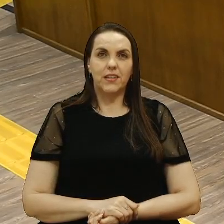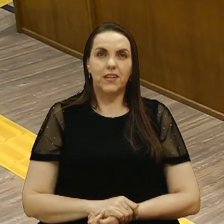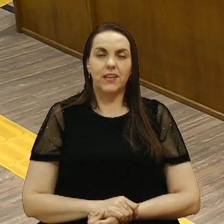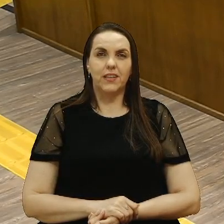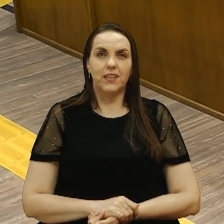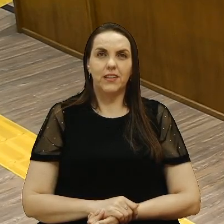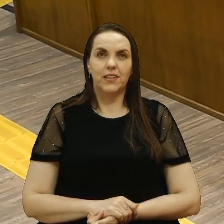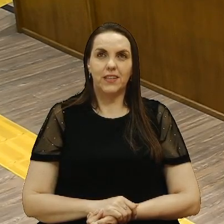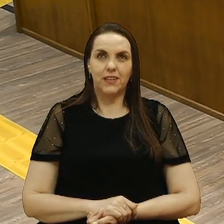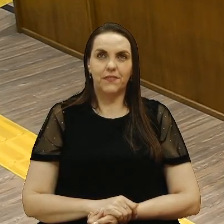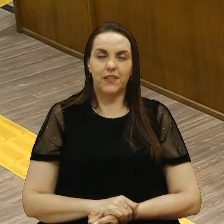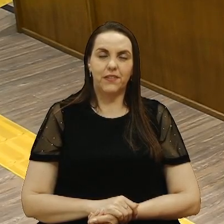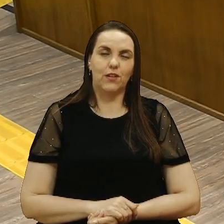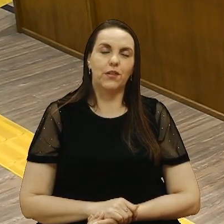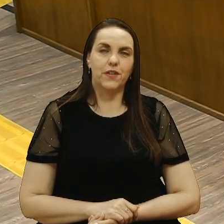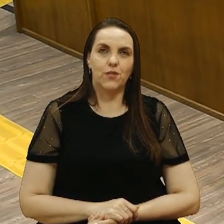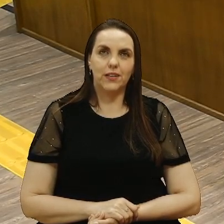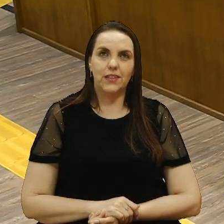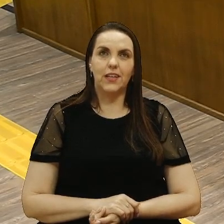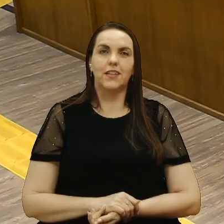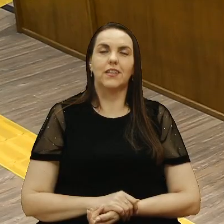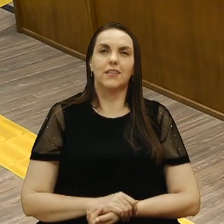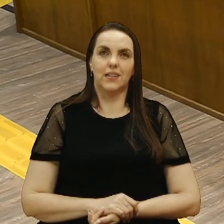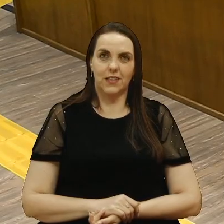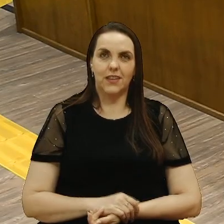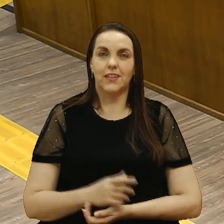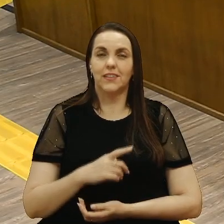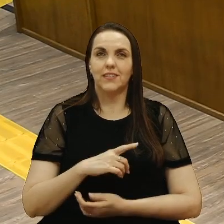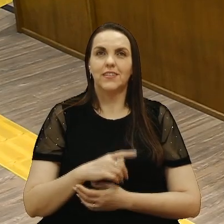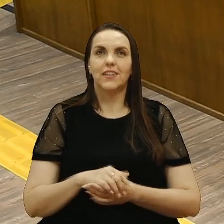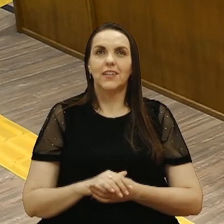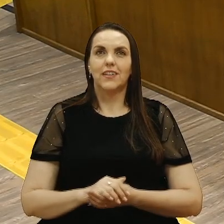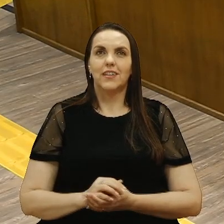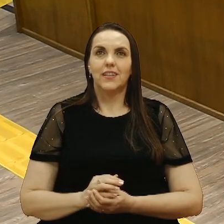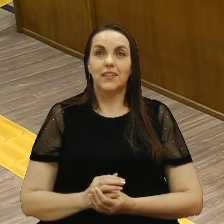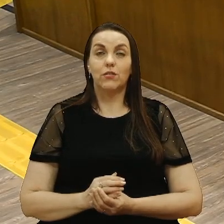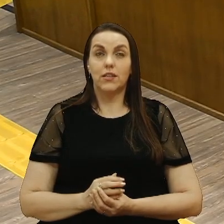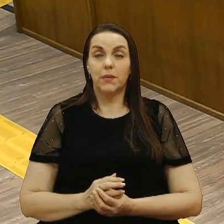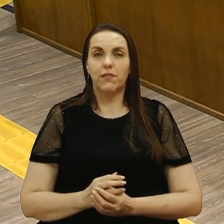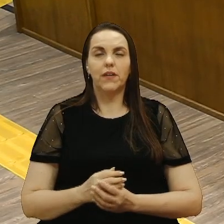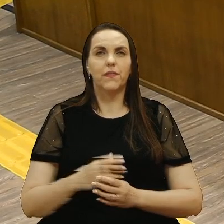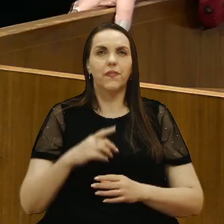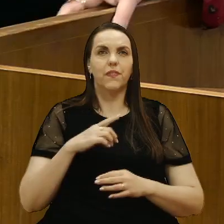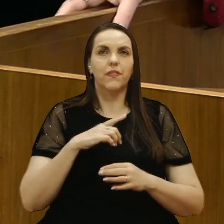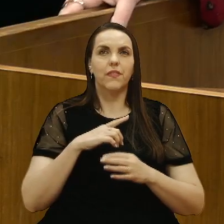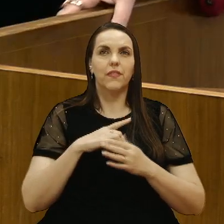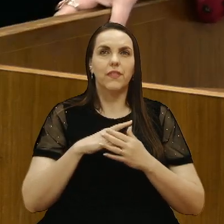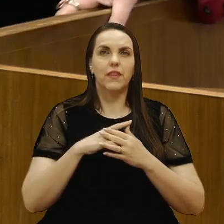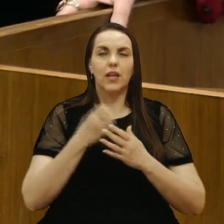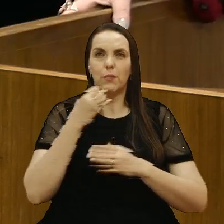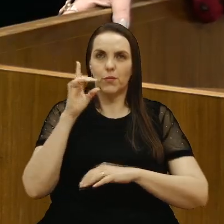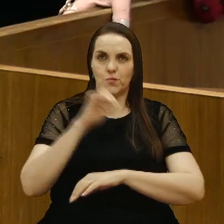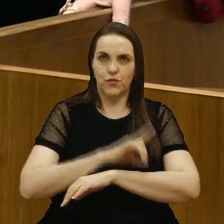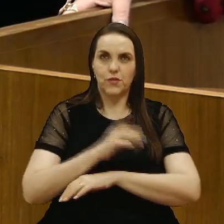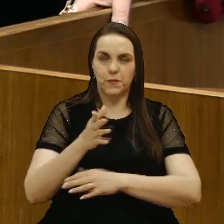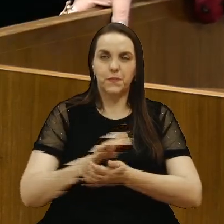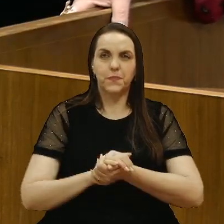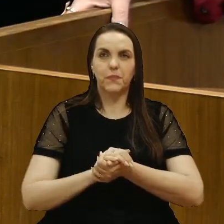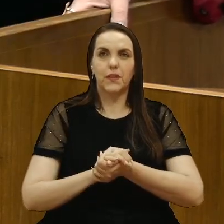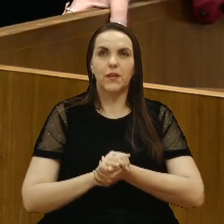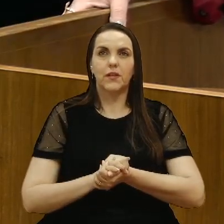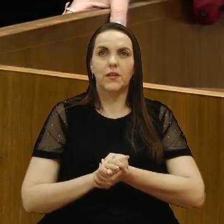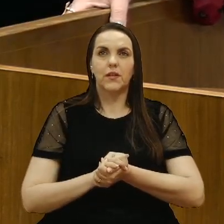da tribuna. Bom dia, então, a quem nos acompanha em casa, aqui. Eu também não posso,